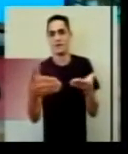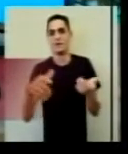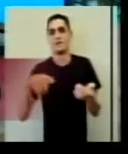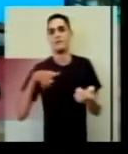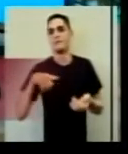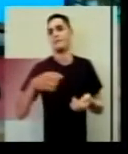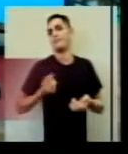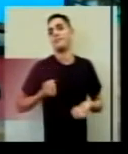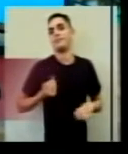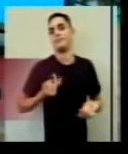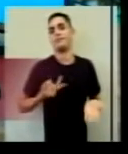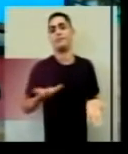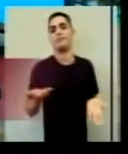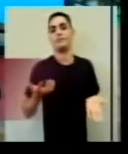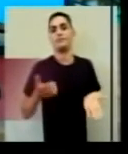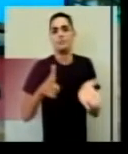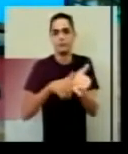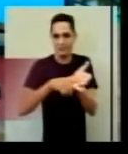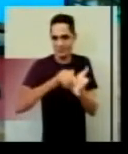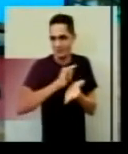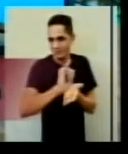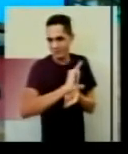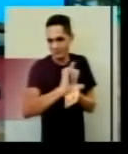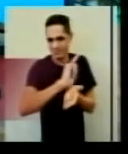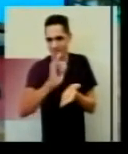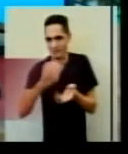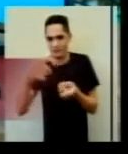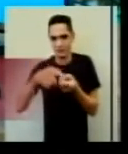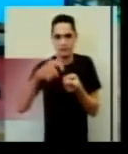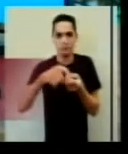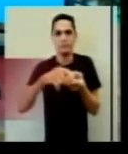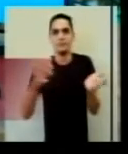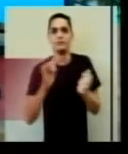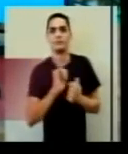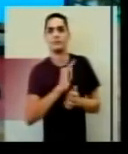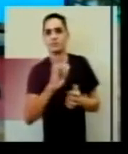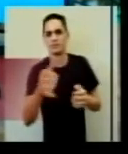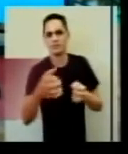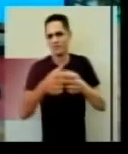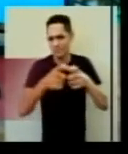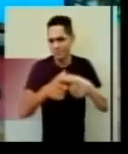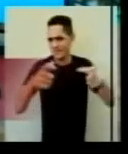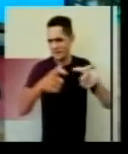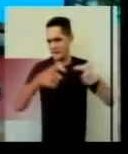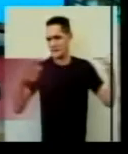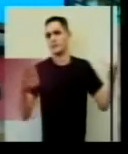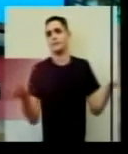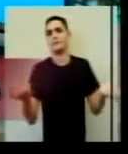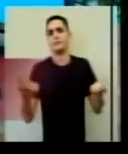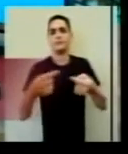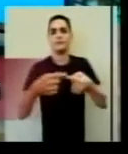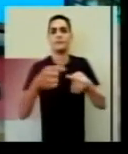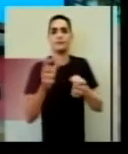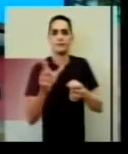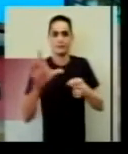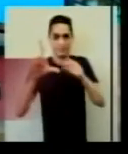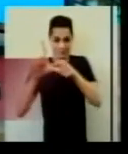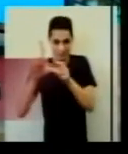nas mesmas semanas nós tivemos uma quantidade de